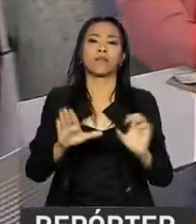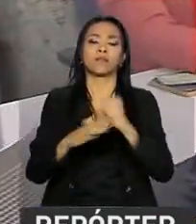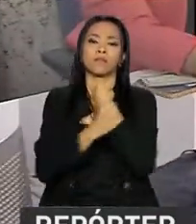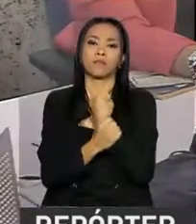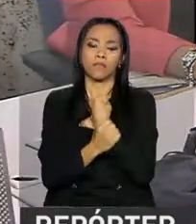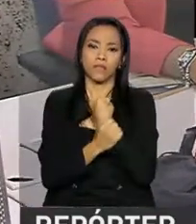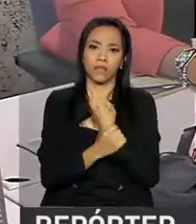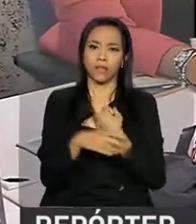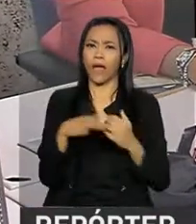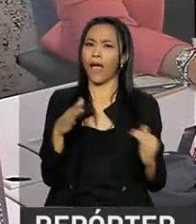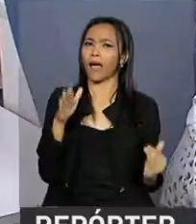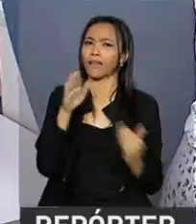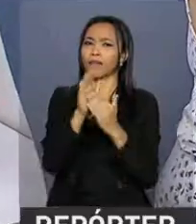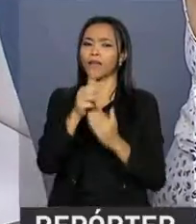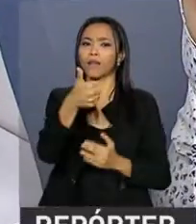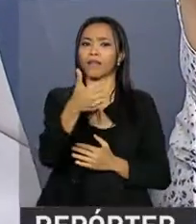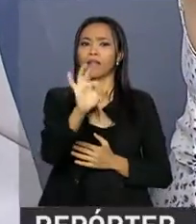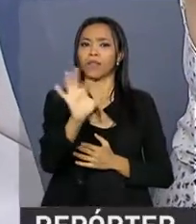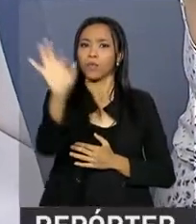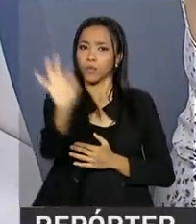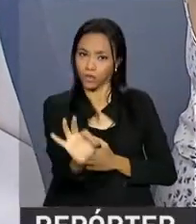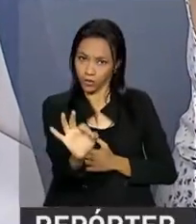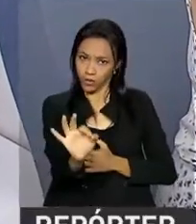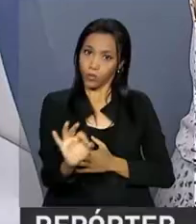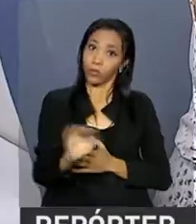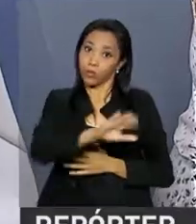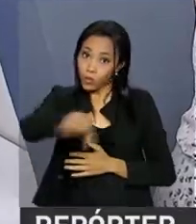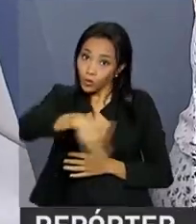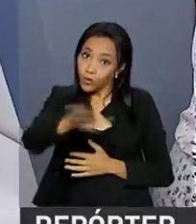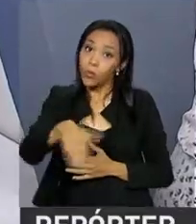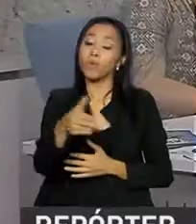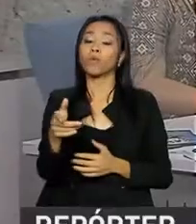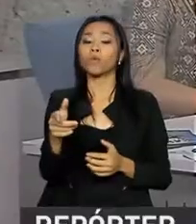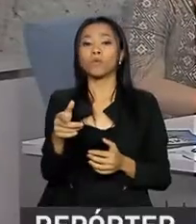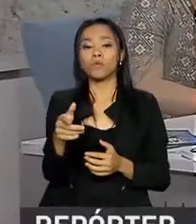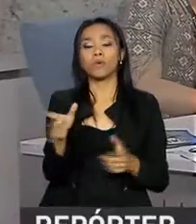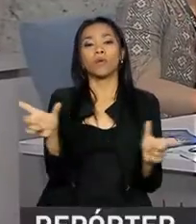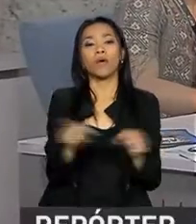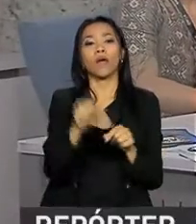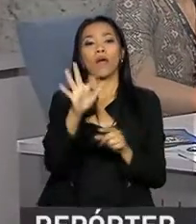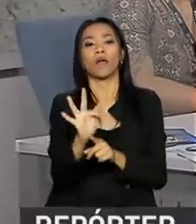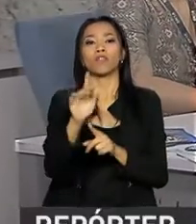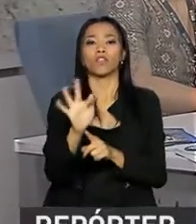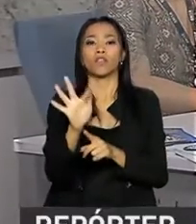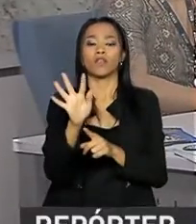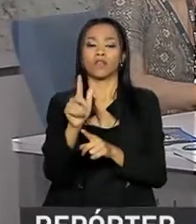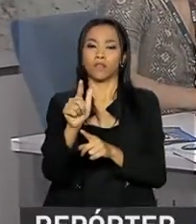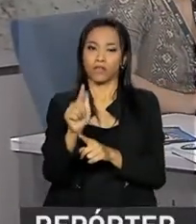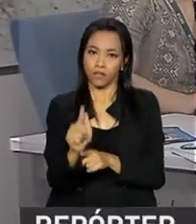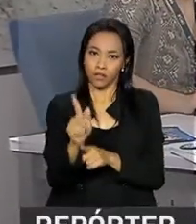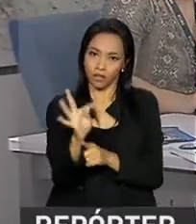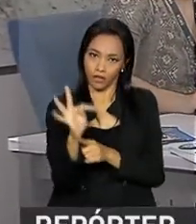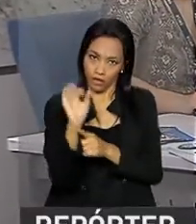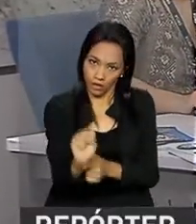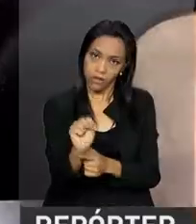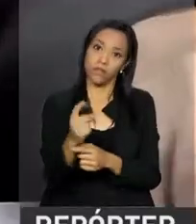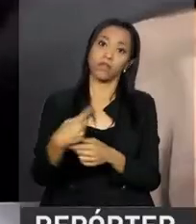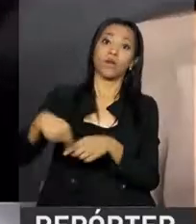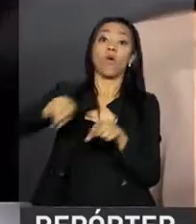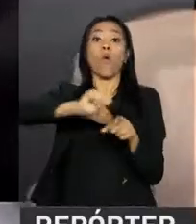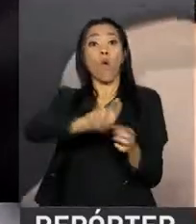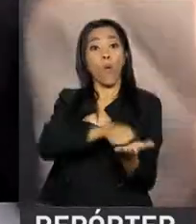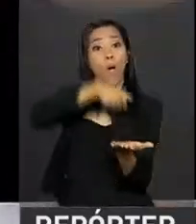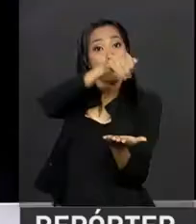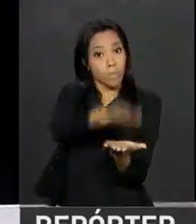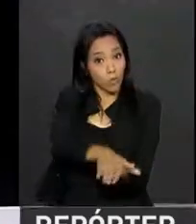até 10% do saldo total do fgts ou o total da multa paga pelo empregador em